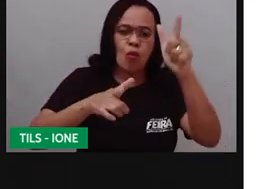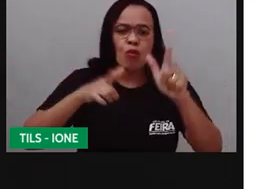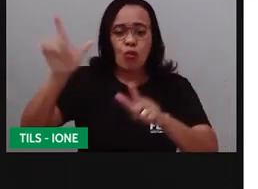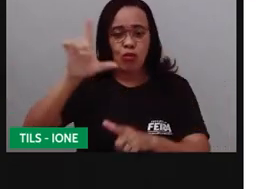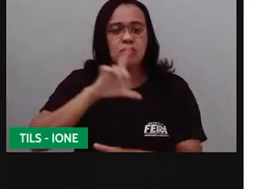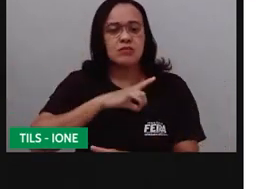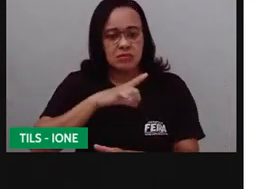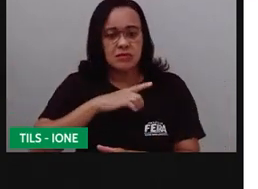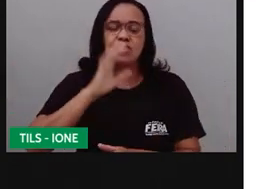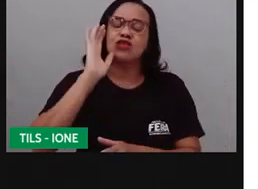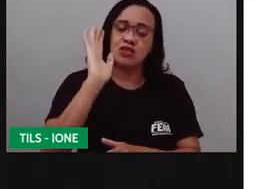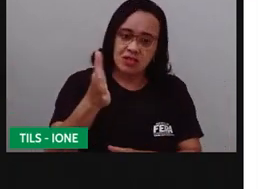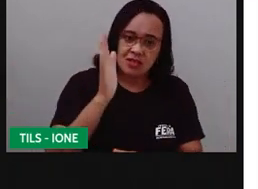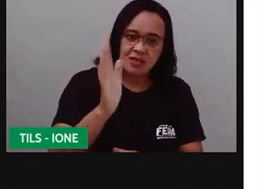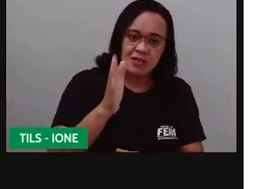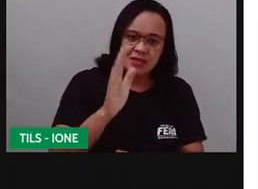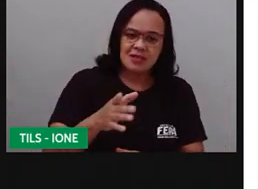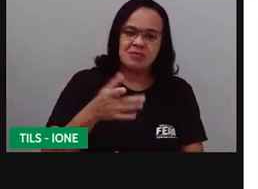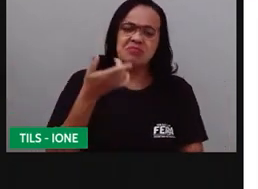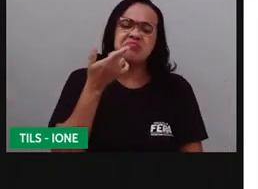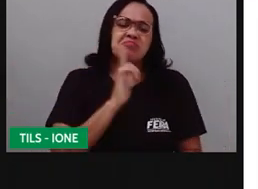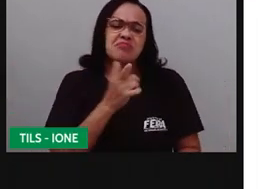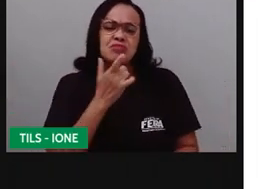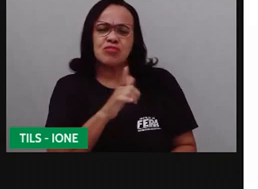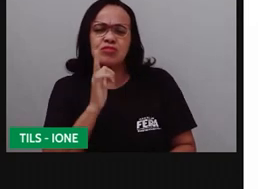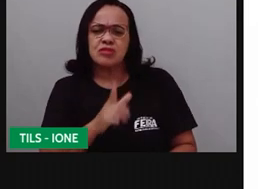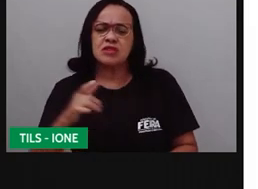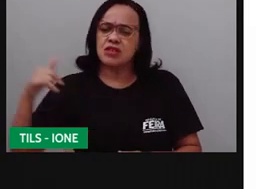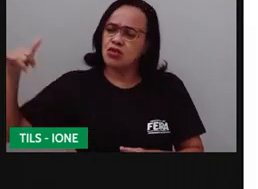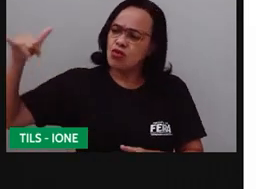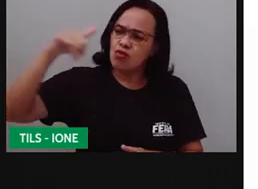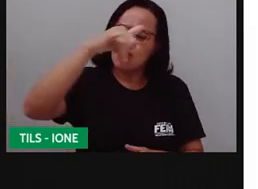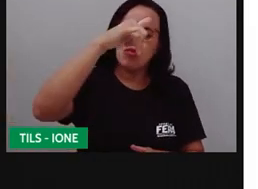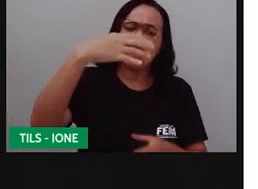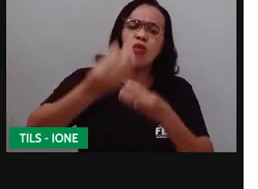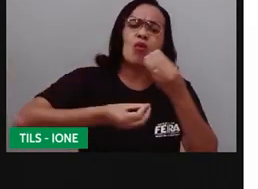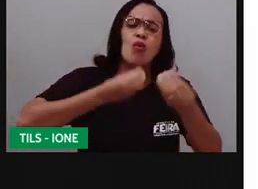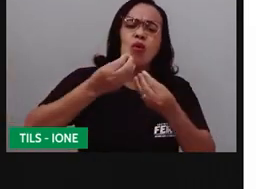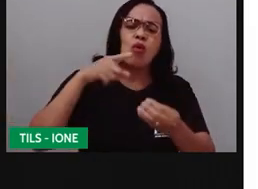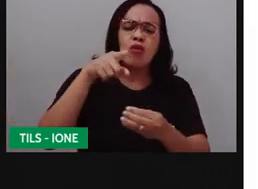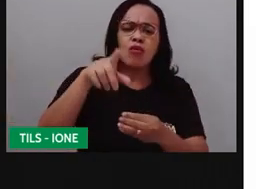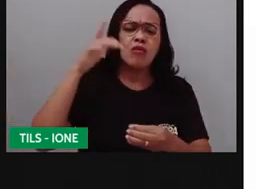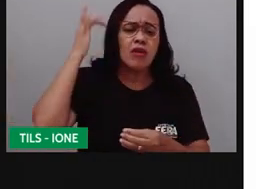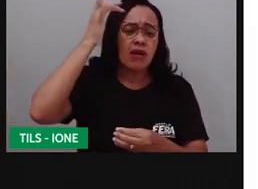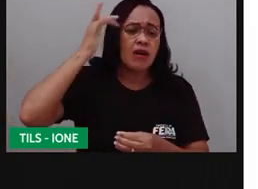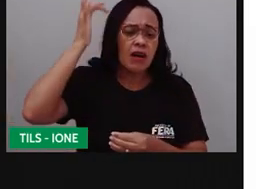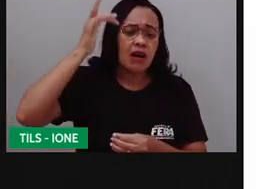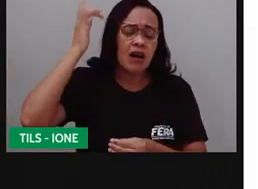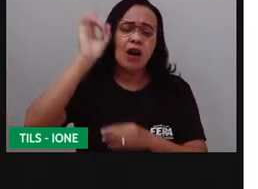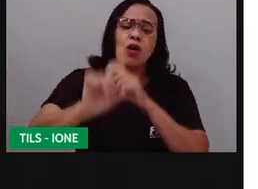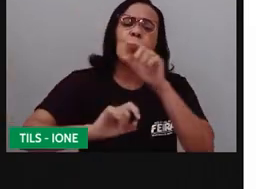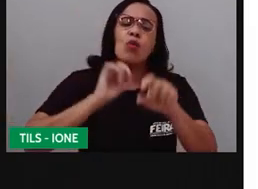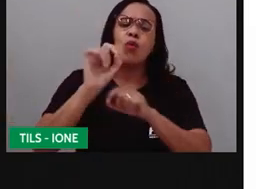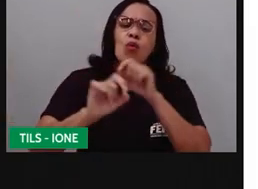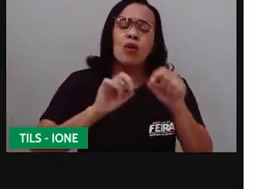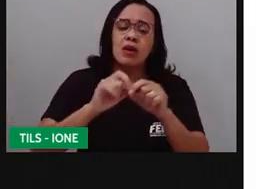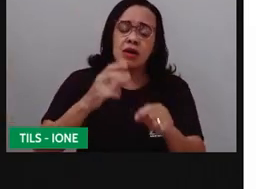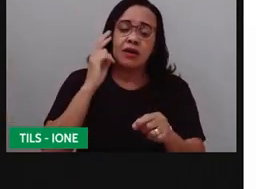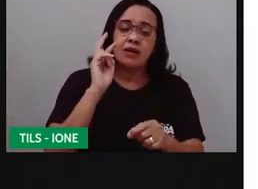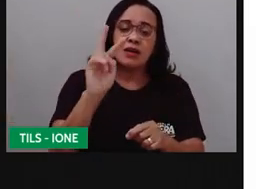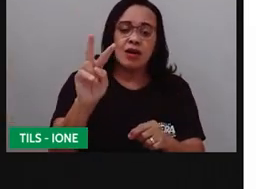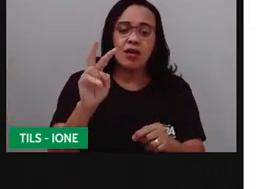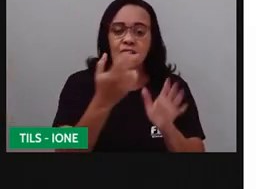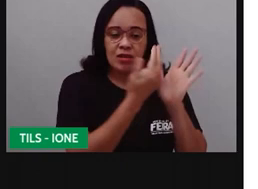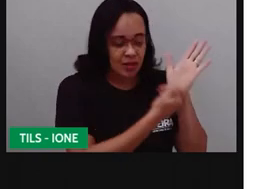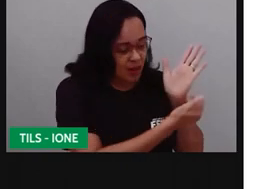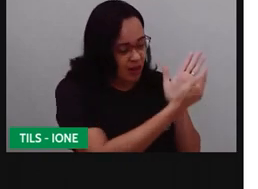homem, né, ele já conseguiu voar em outros aparelhos? E aí, o que é que você acha? Olha só para essa